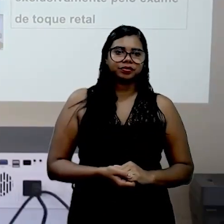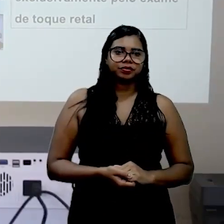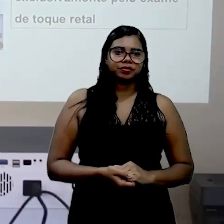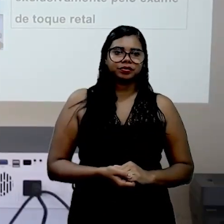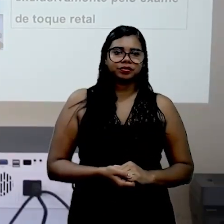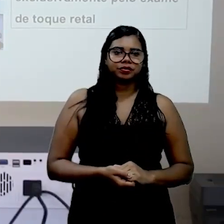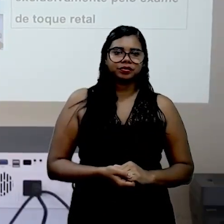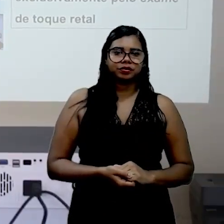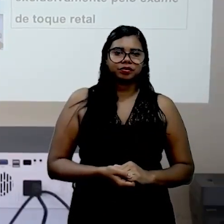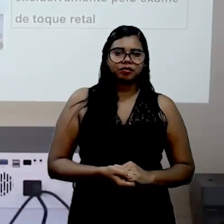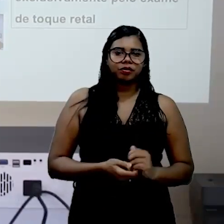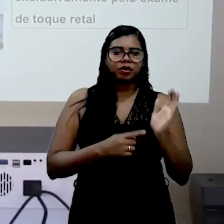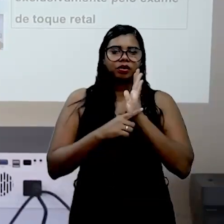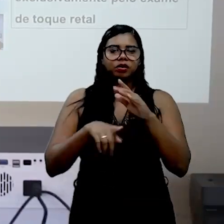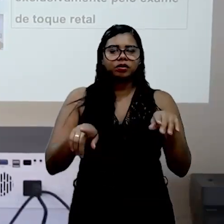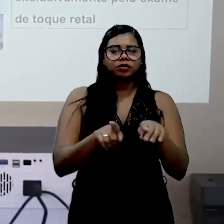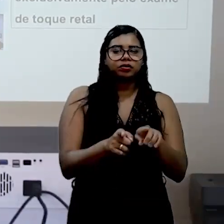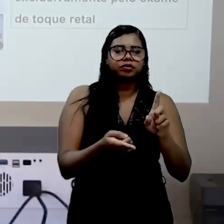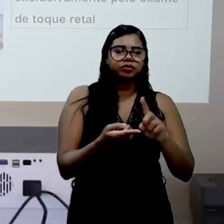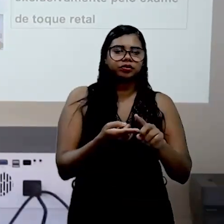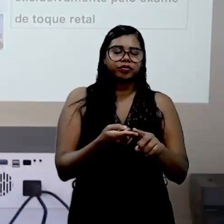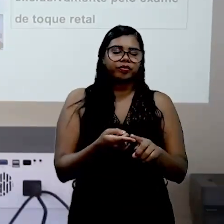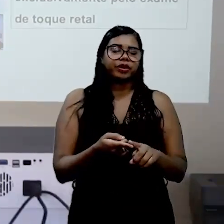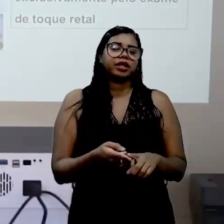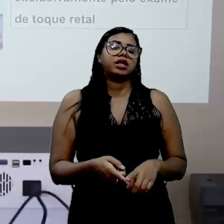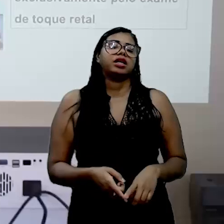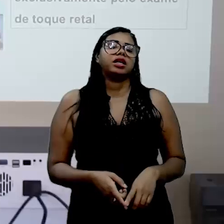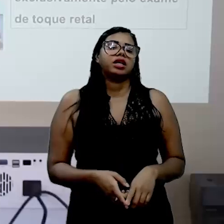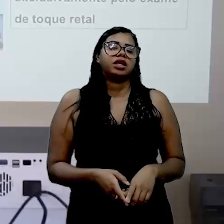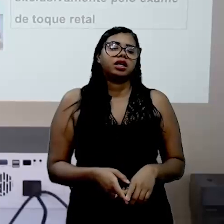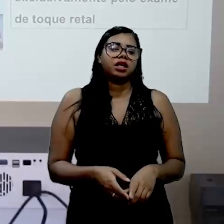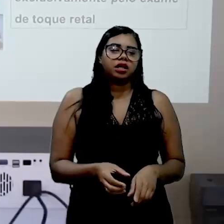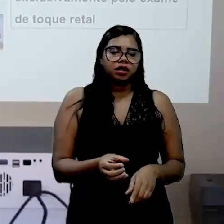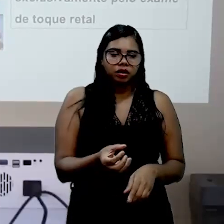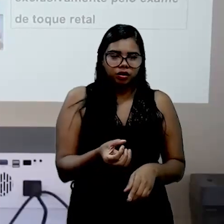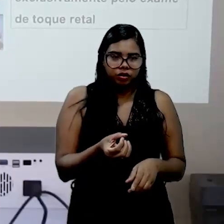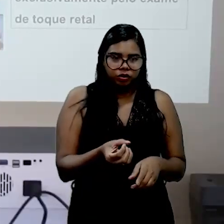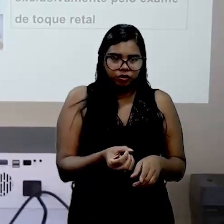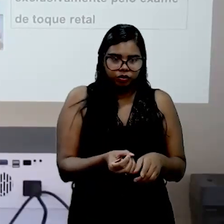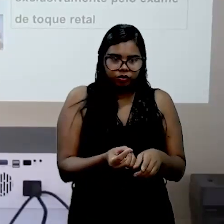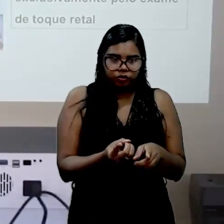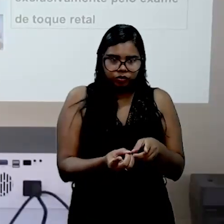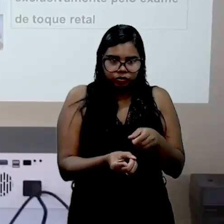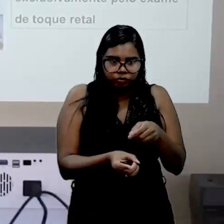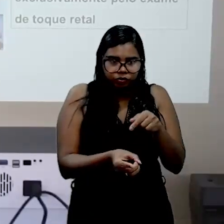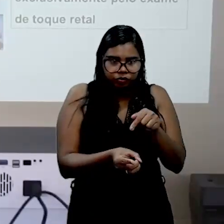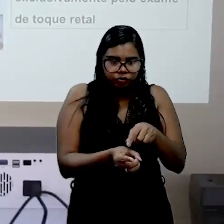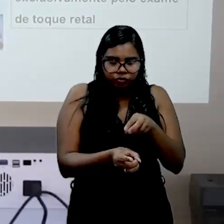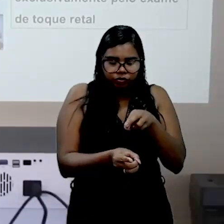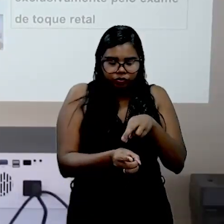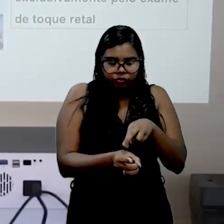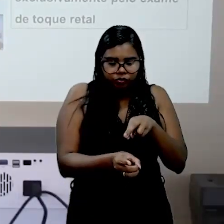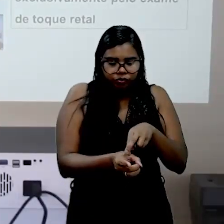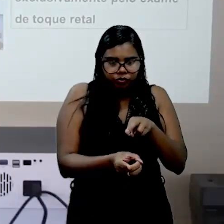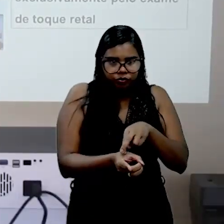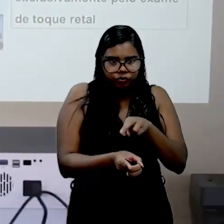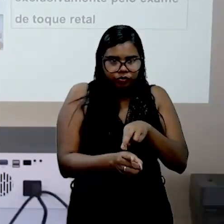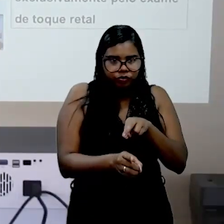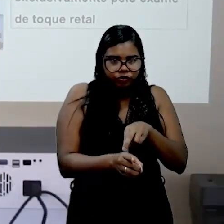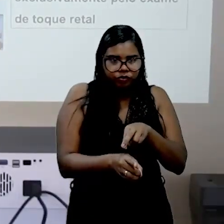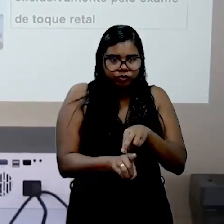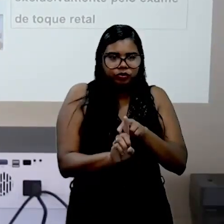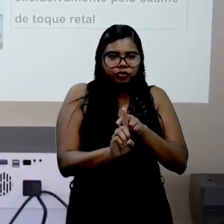é uma proteína que é produzida pela próstata. E aí você detecta alguma alteração na próstata através da